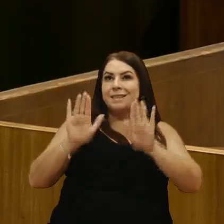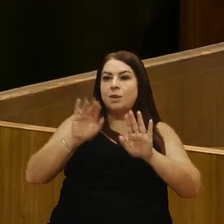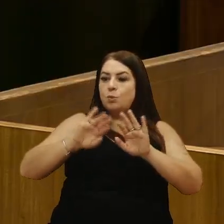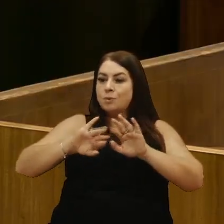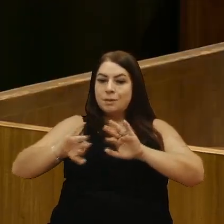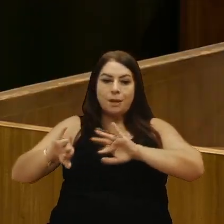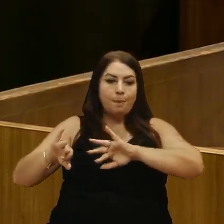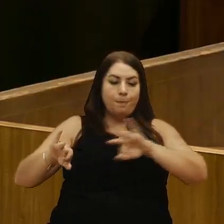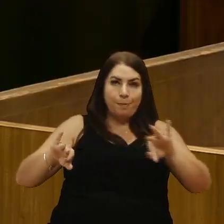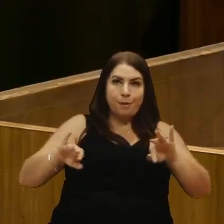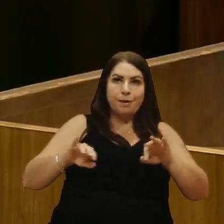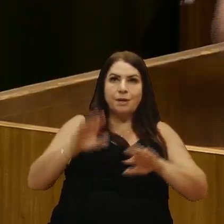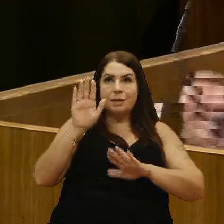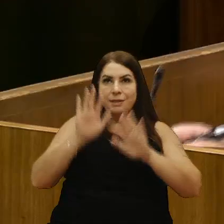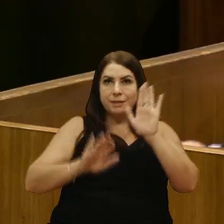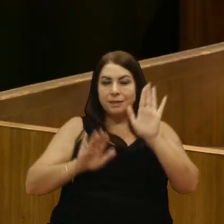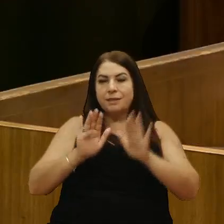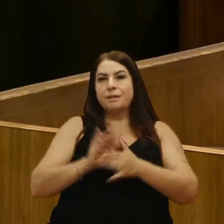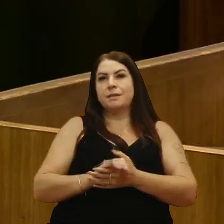separado.